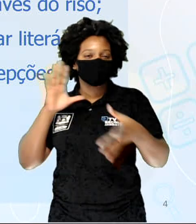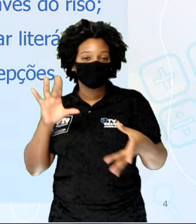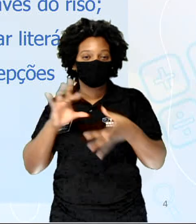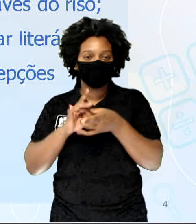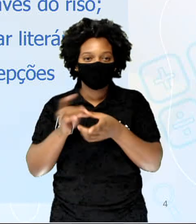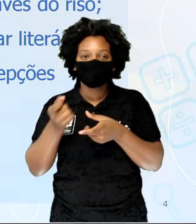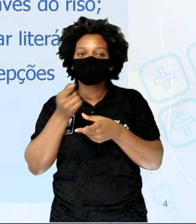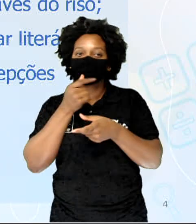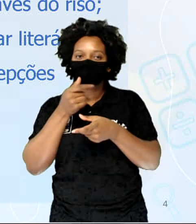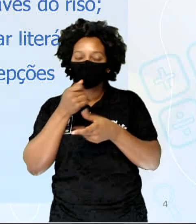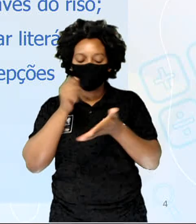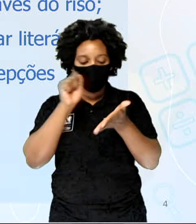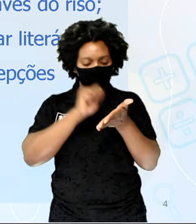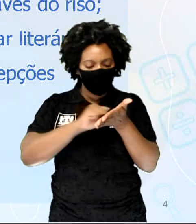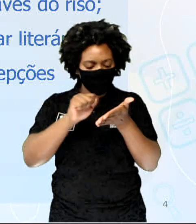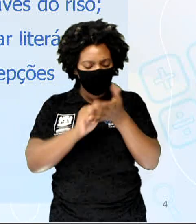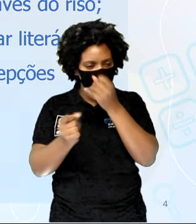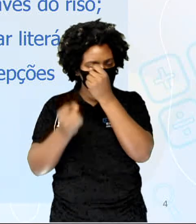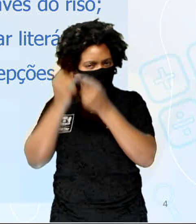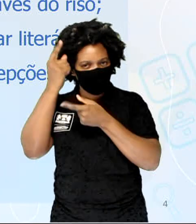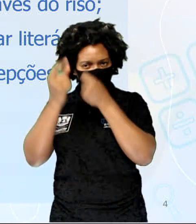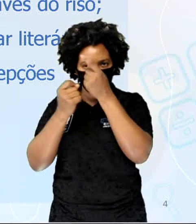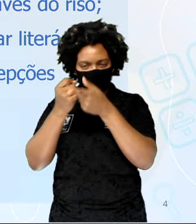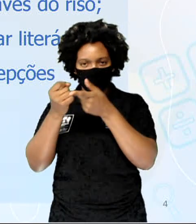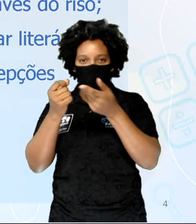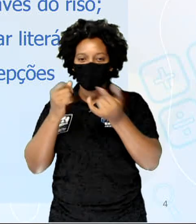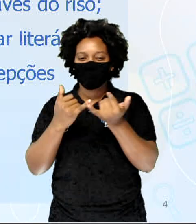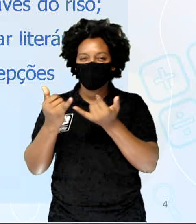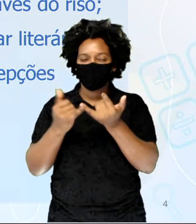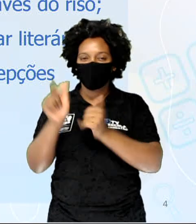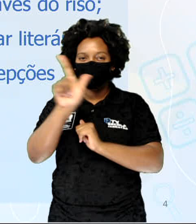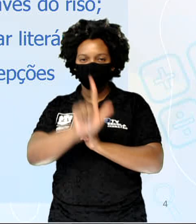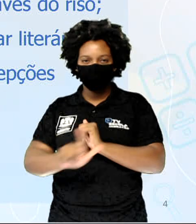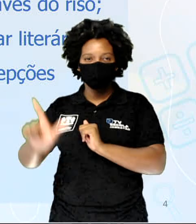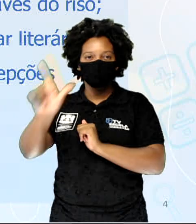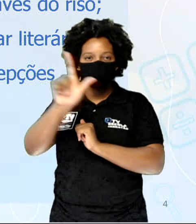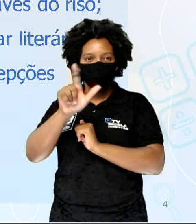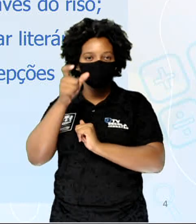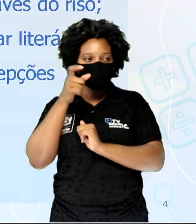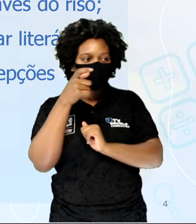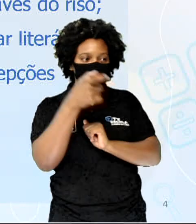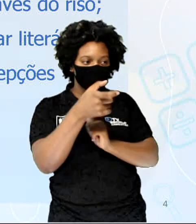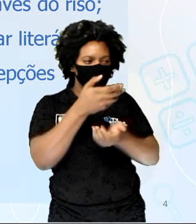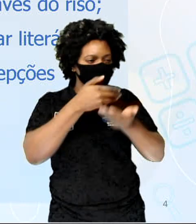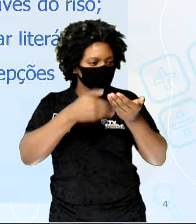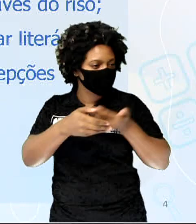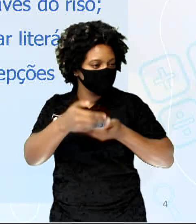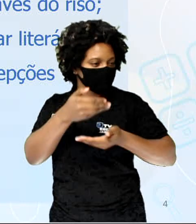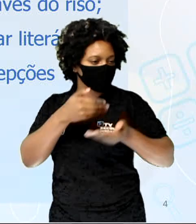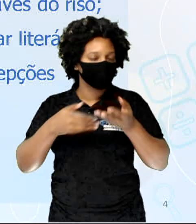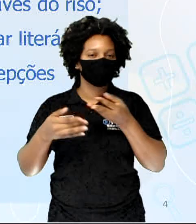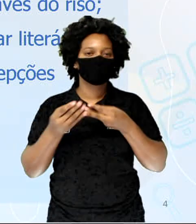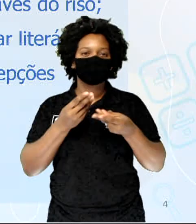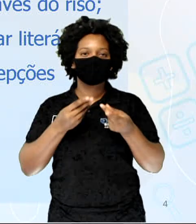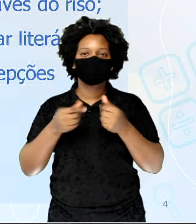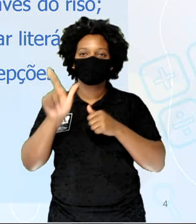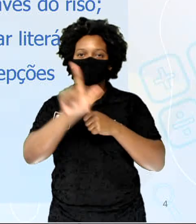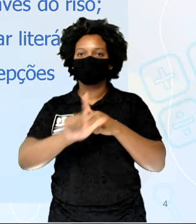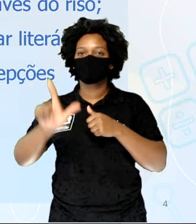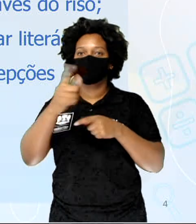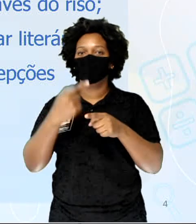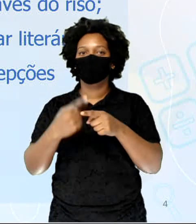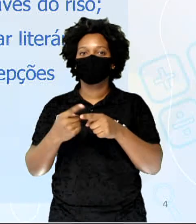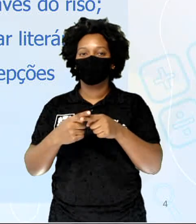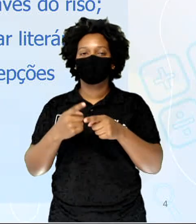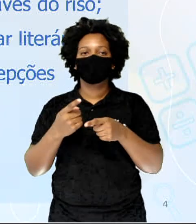comédia e a escrita criativa com formato literário, interessante e envolvente. Literário, gente, porque ele tem a questão da figura